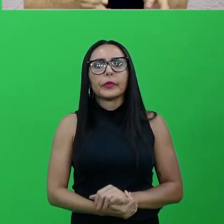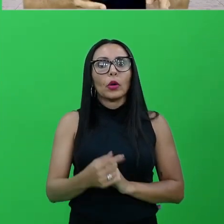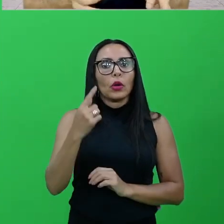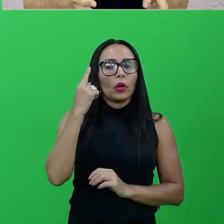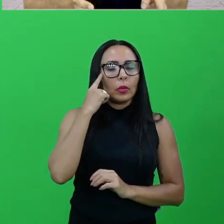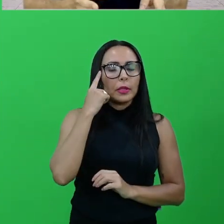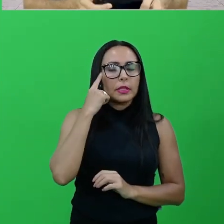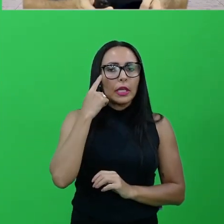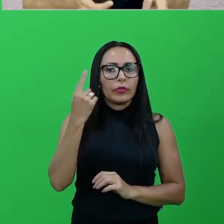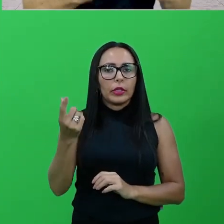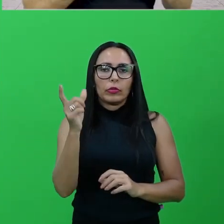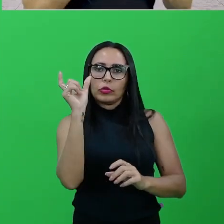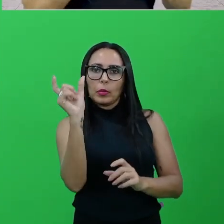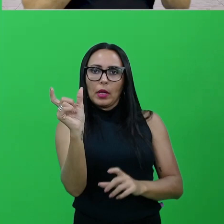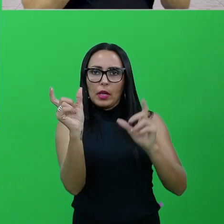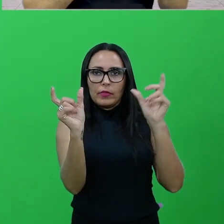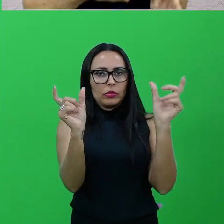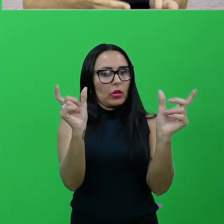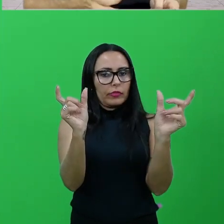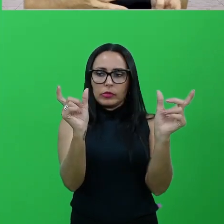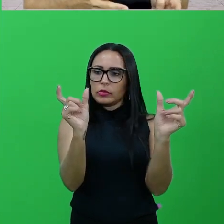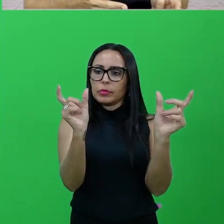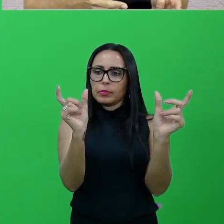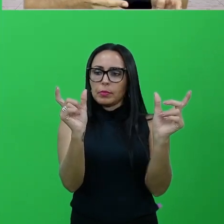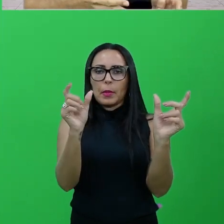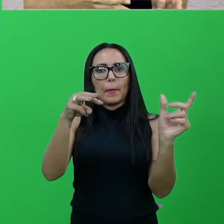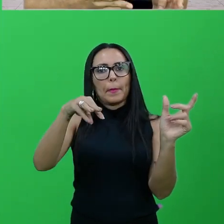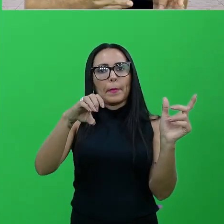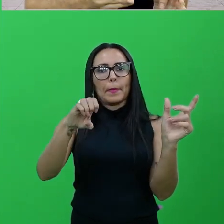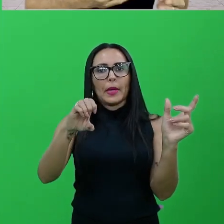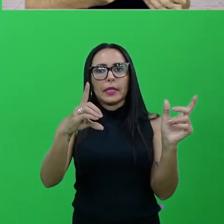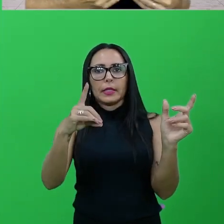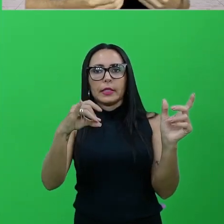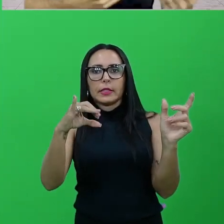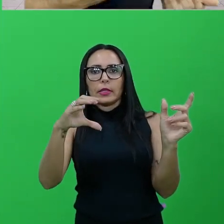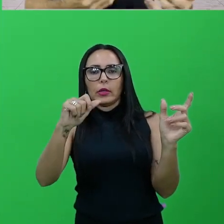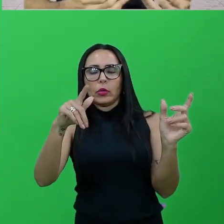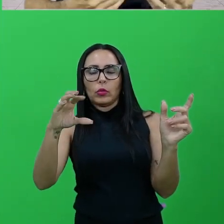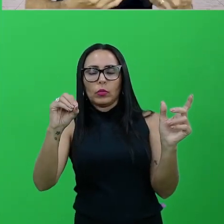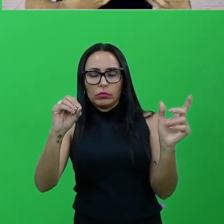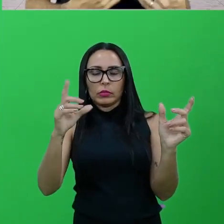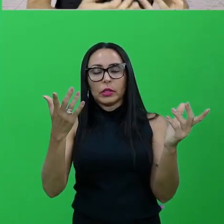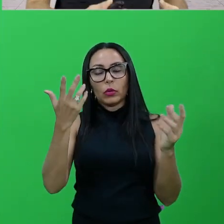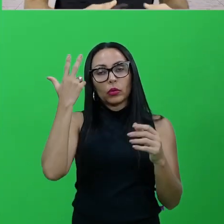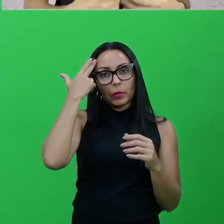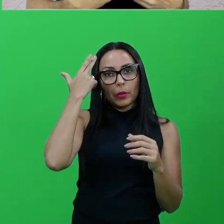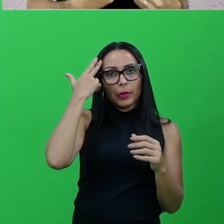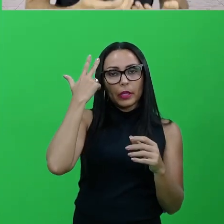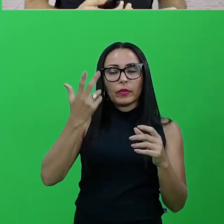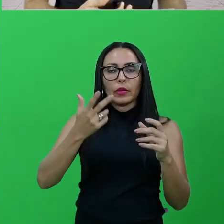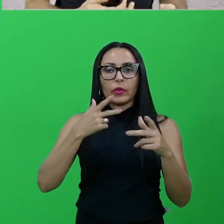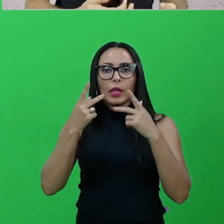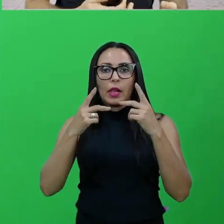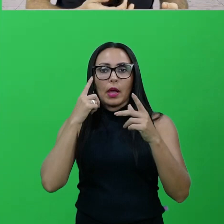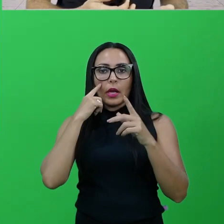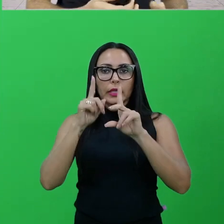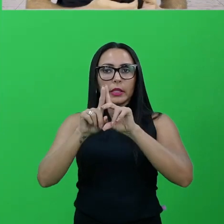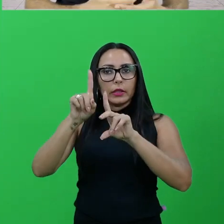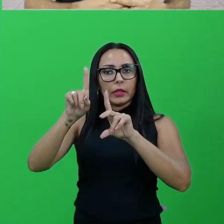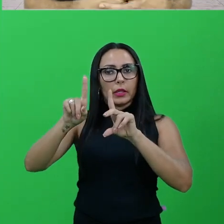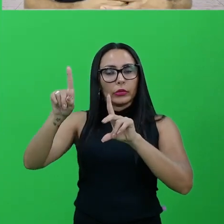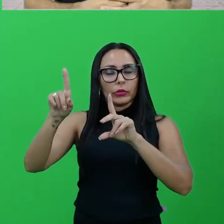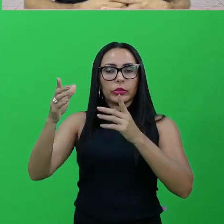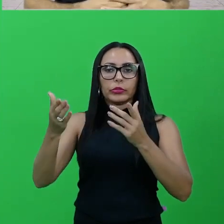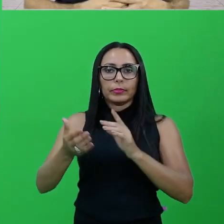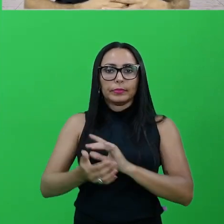né, duas palavras-chave. Medição, então, naturalmente se vai falar de indicadores,